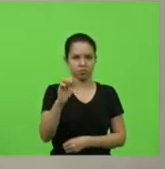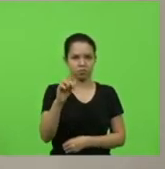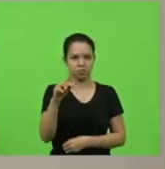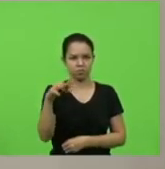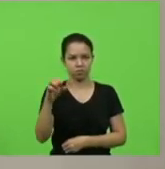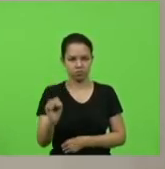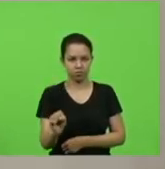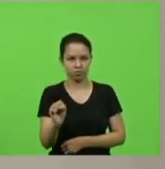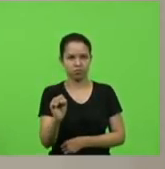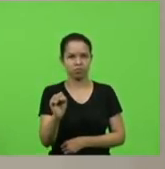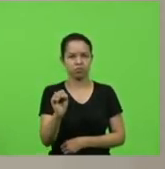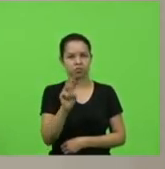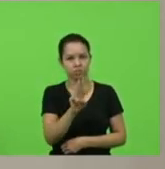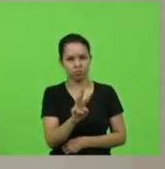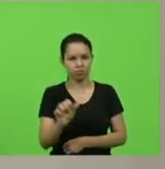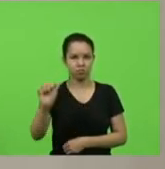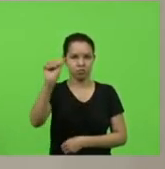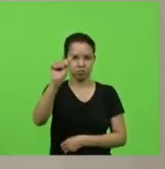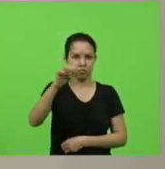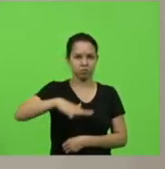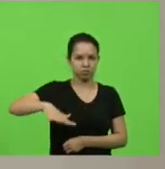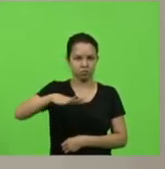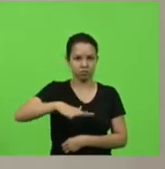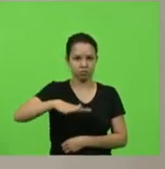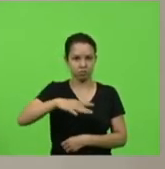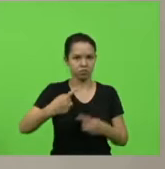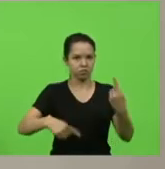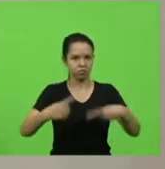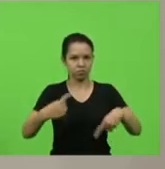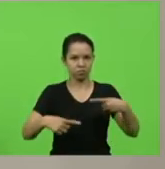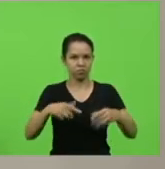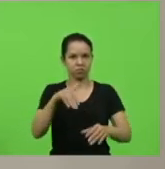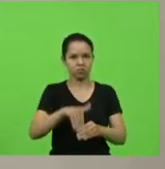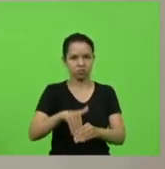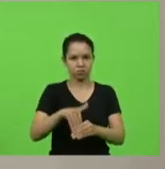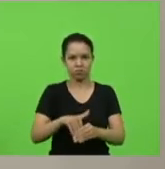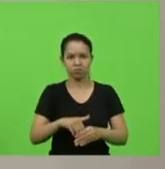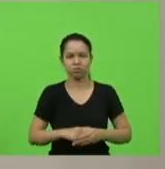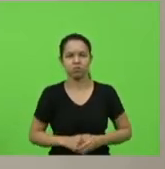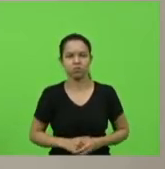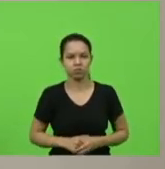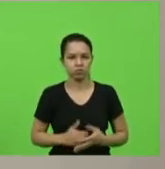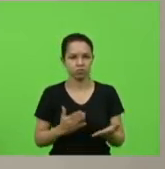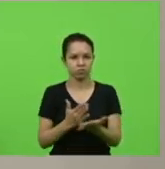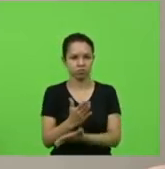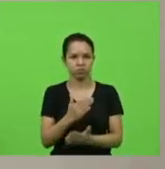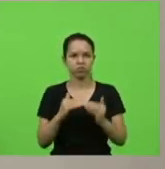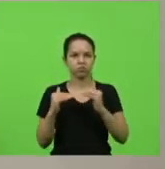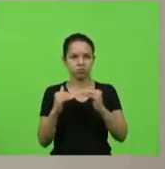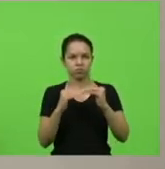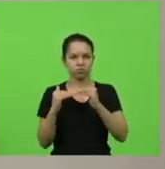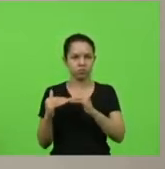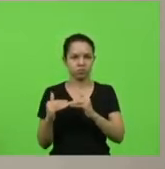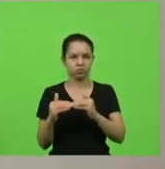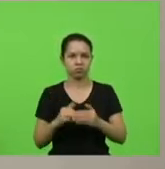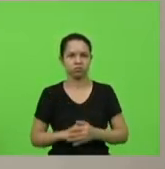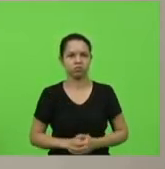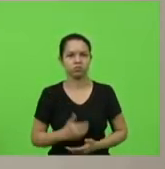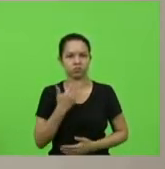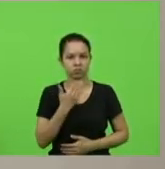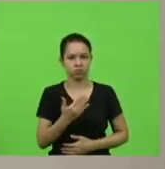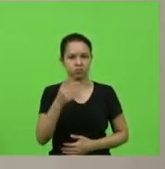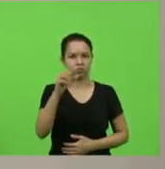Não havendo quem queira discutir, em votação. Deputados que aprovam, permaneçam como se encontra. Aprovado por unanimidade.